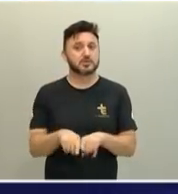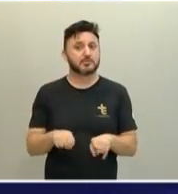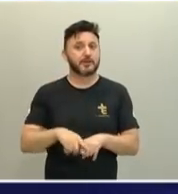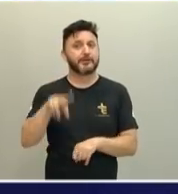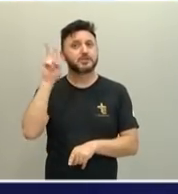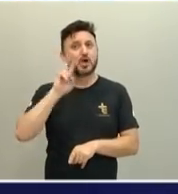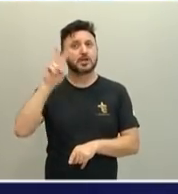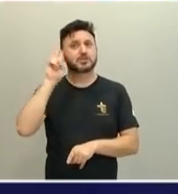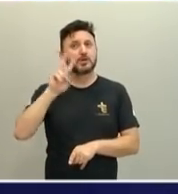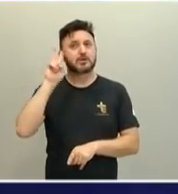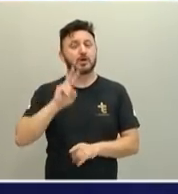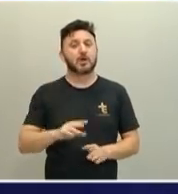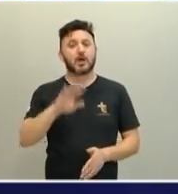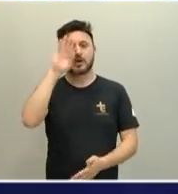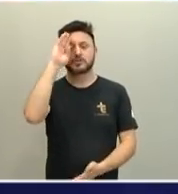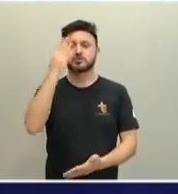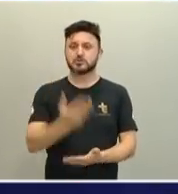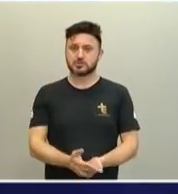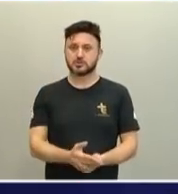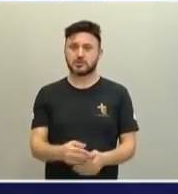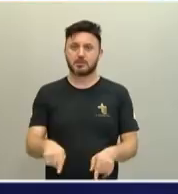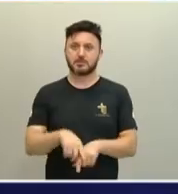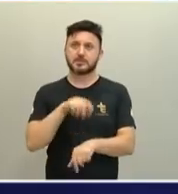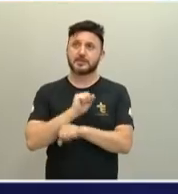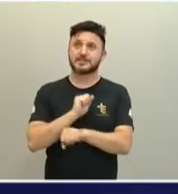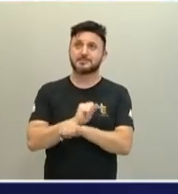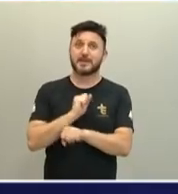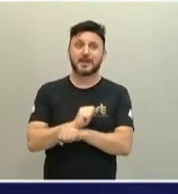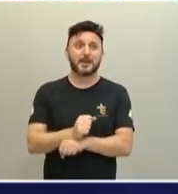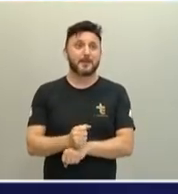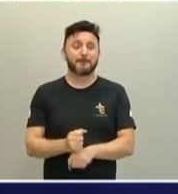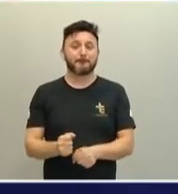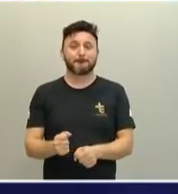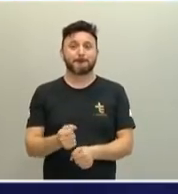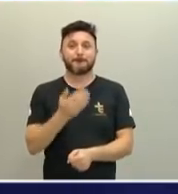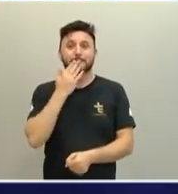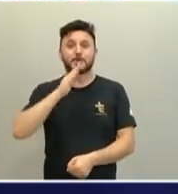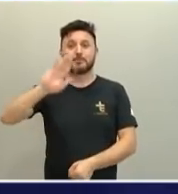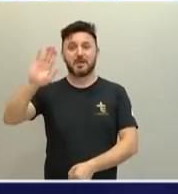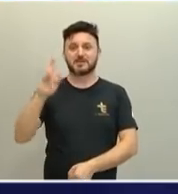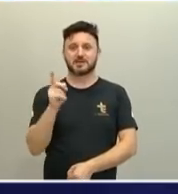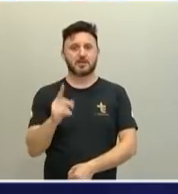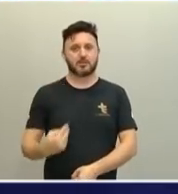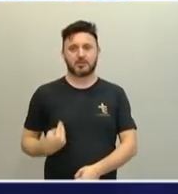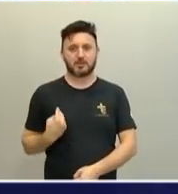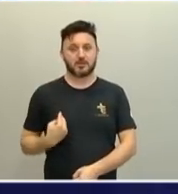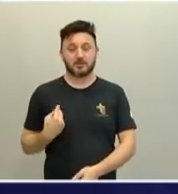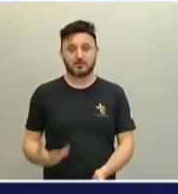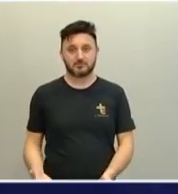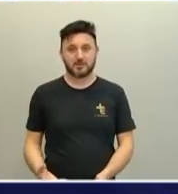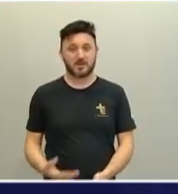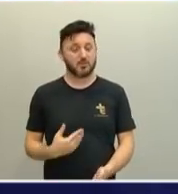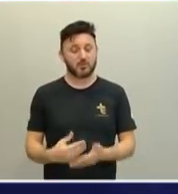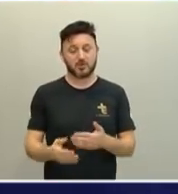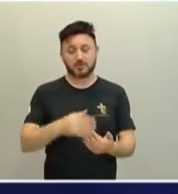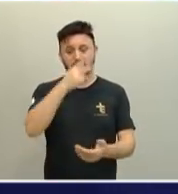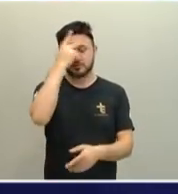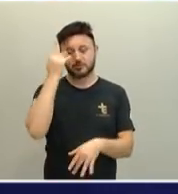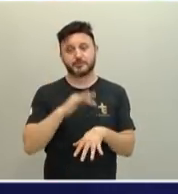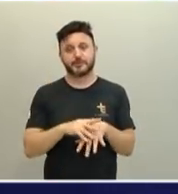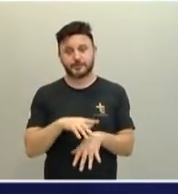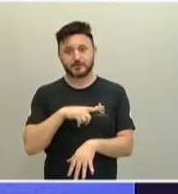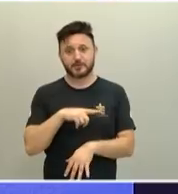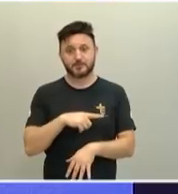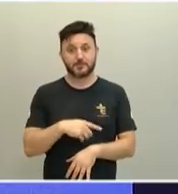pessoas estão atrás de esperar de coisas que são tão frágeis e tão fracas como qualquer doente? Imagina só